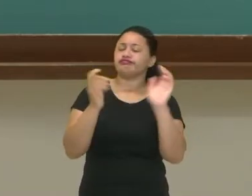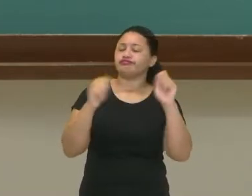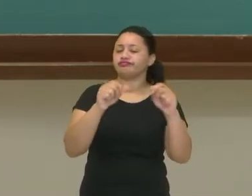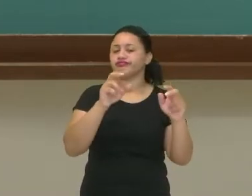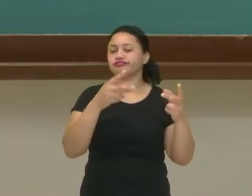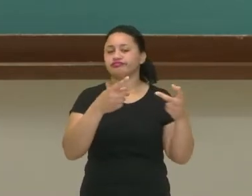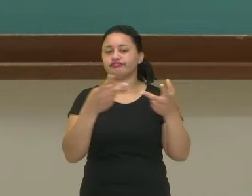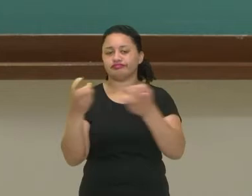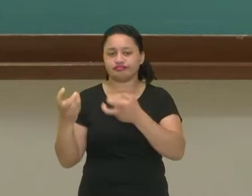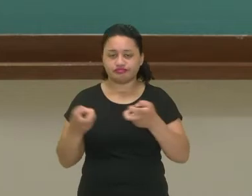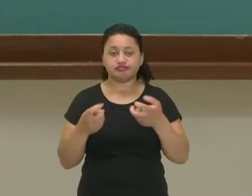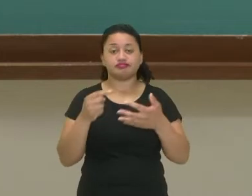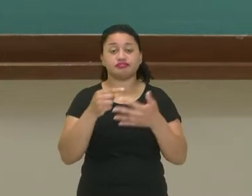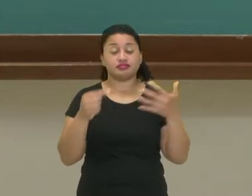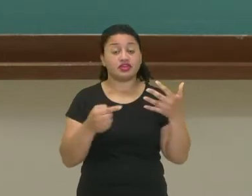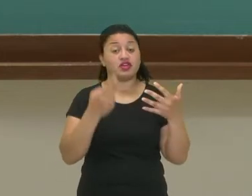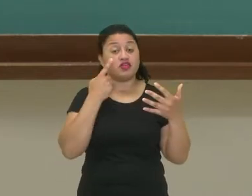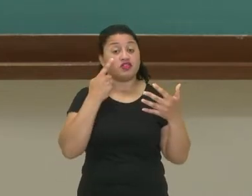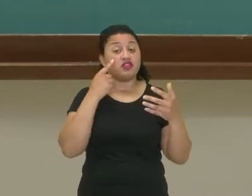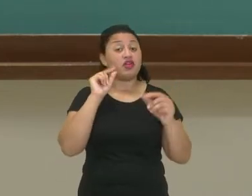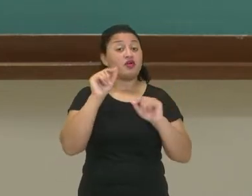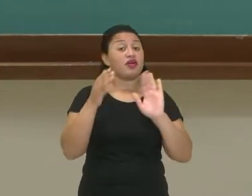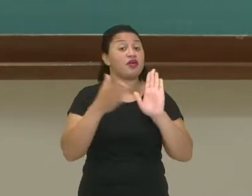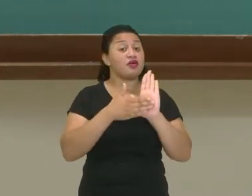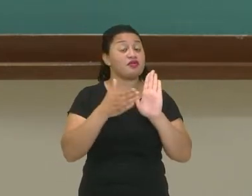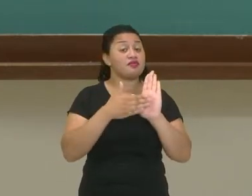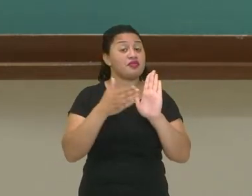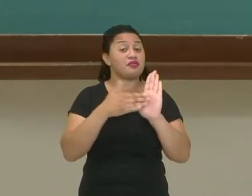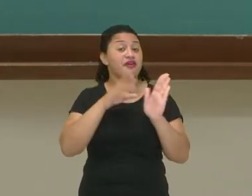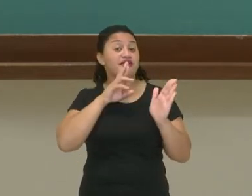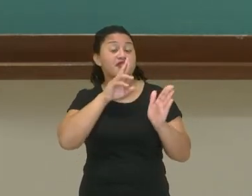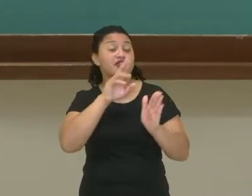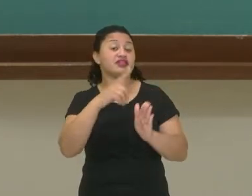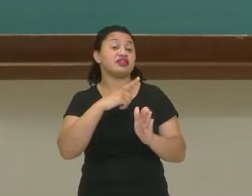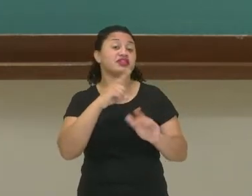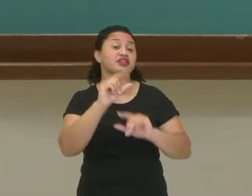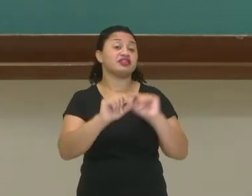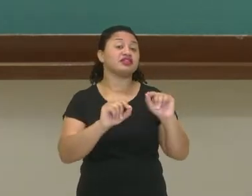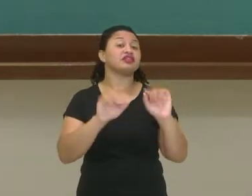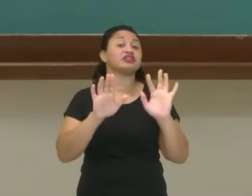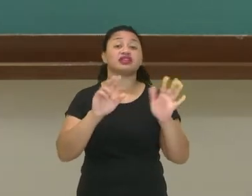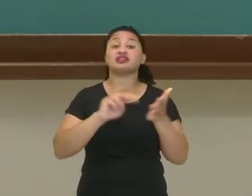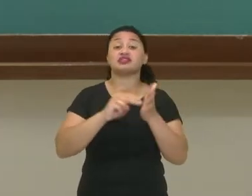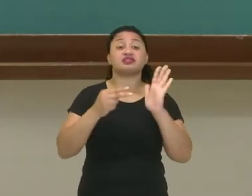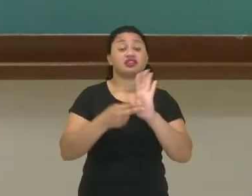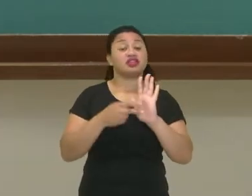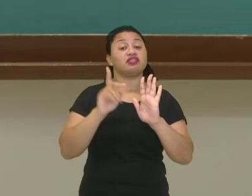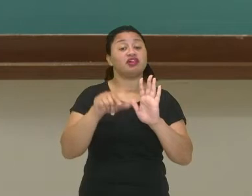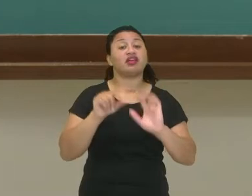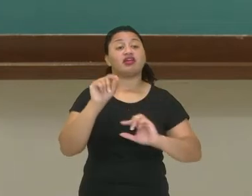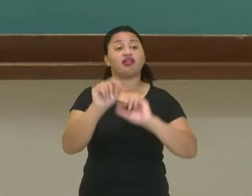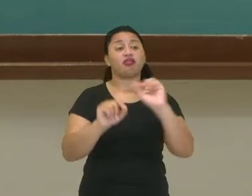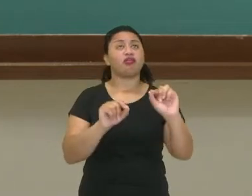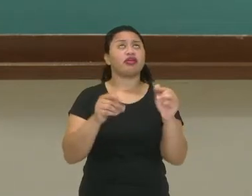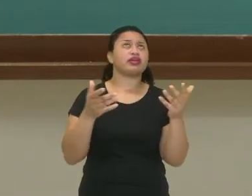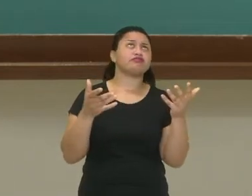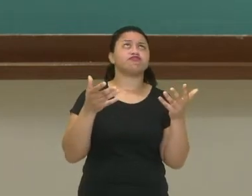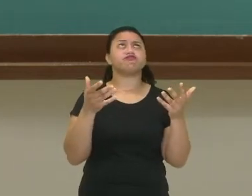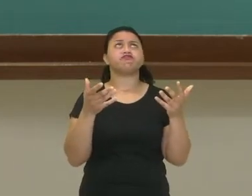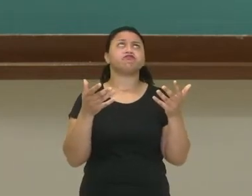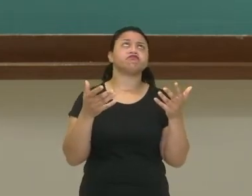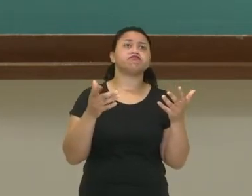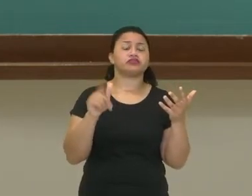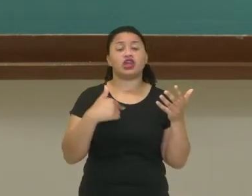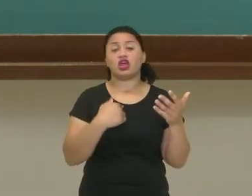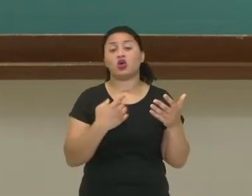observar. Acompanhe a proposta de resposta. Não significa que ela é